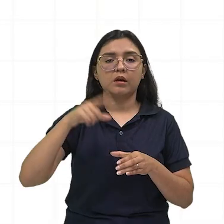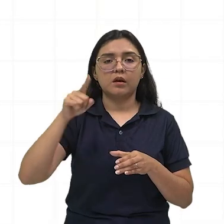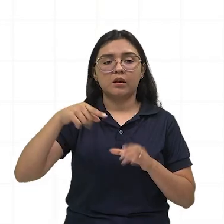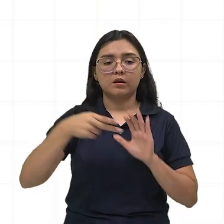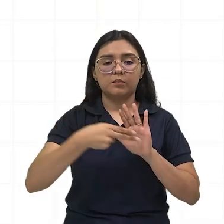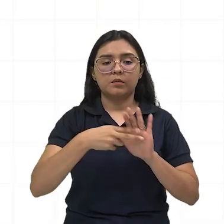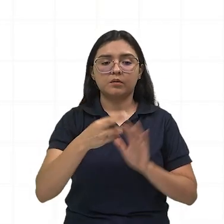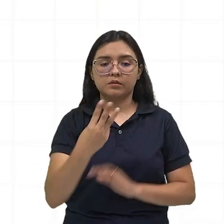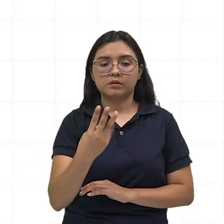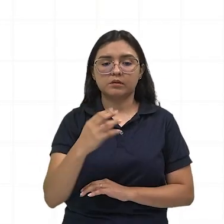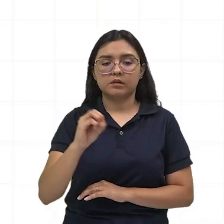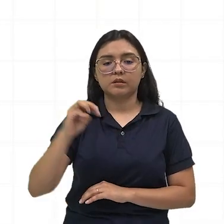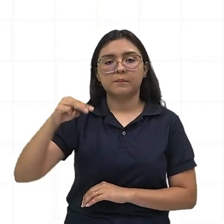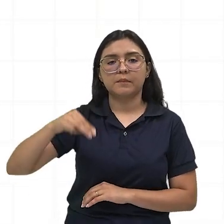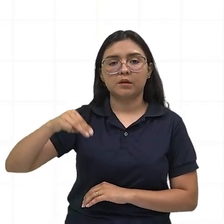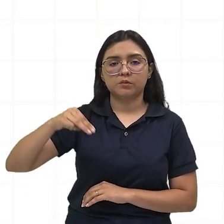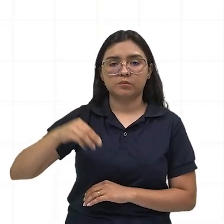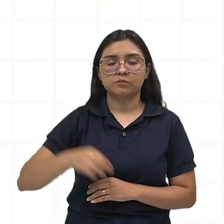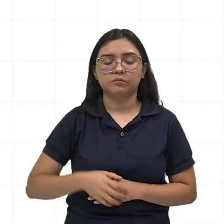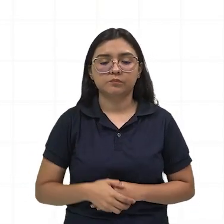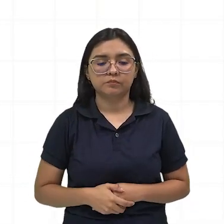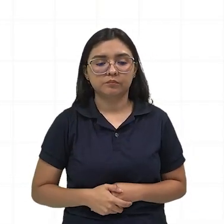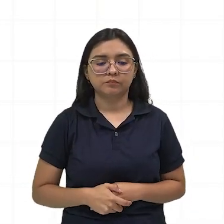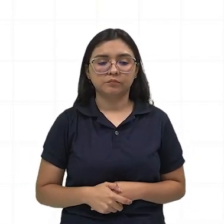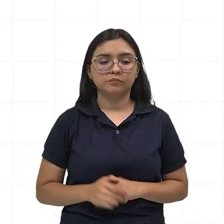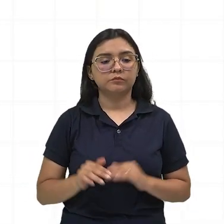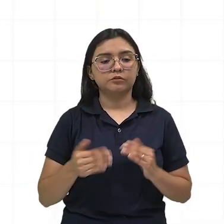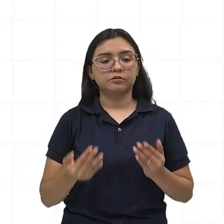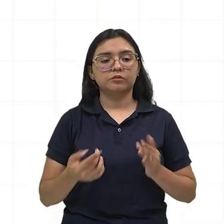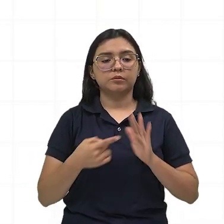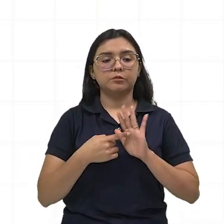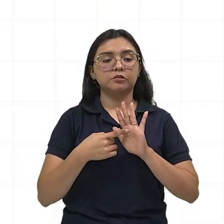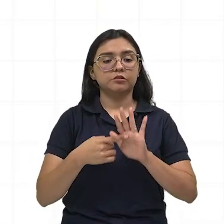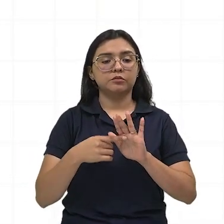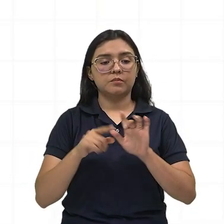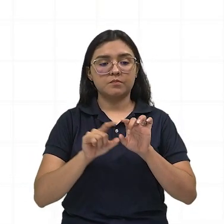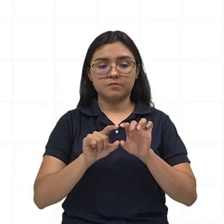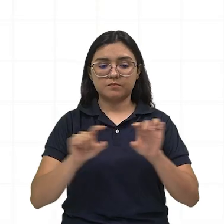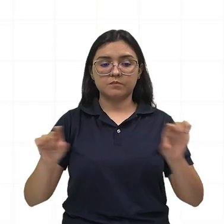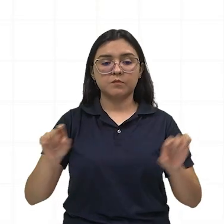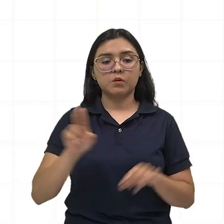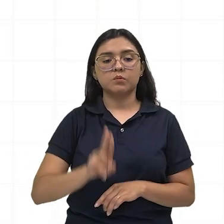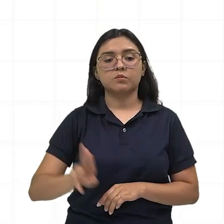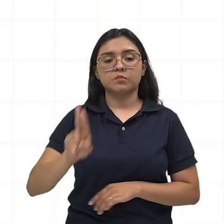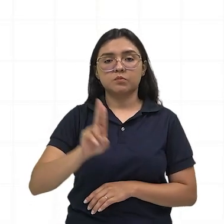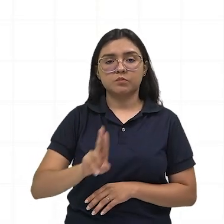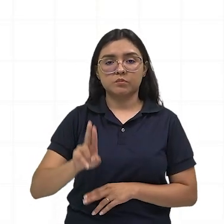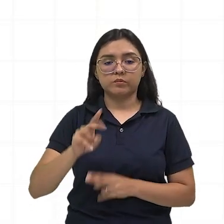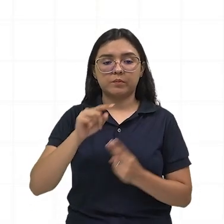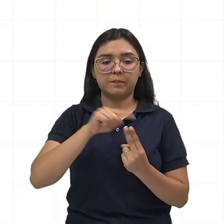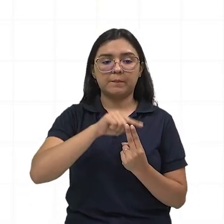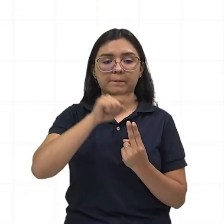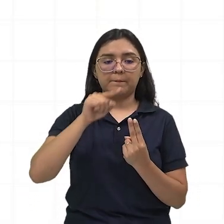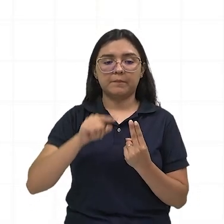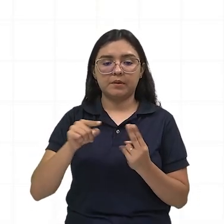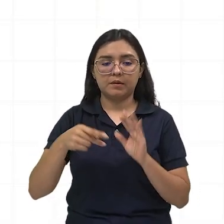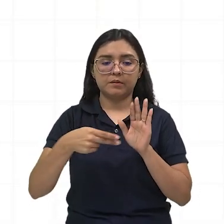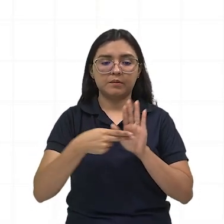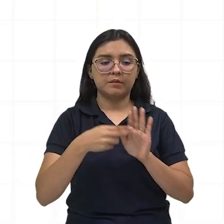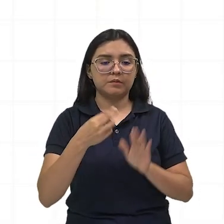a 30 metros? Aí está aqui o problema, olha, utilize,